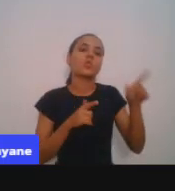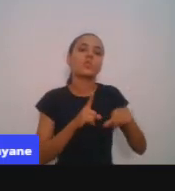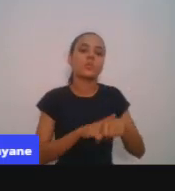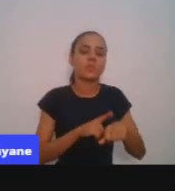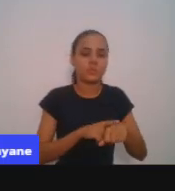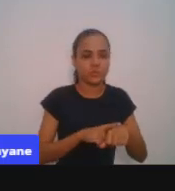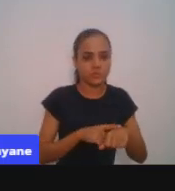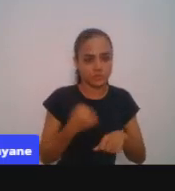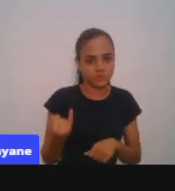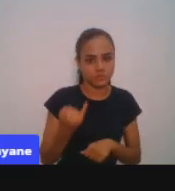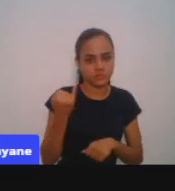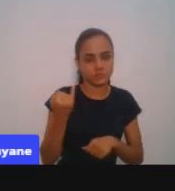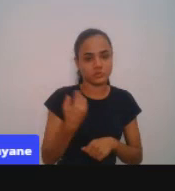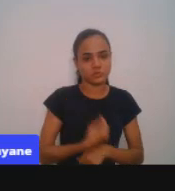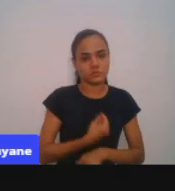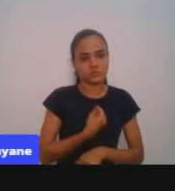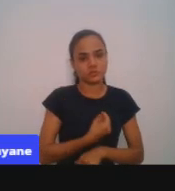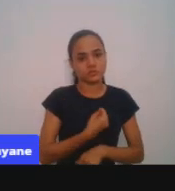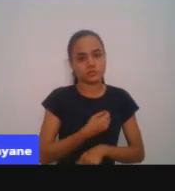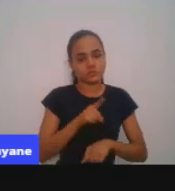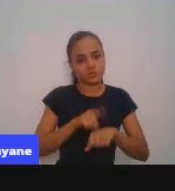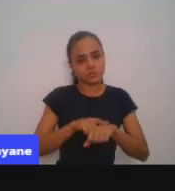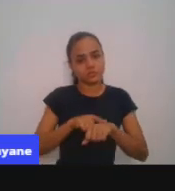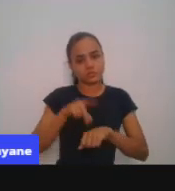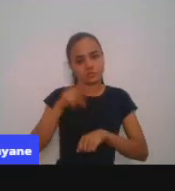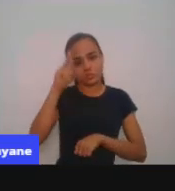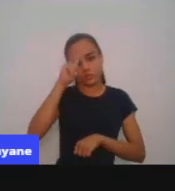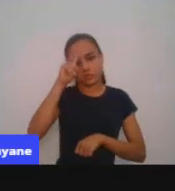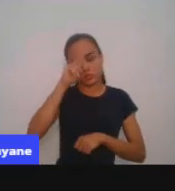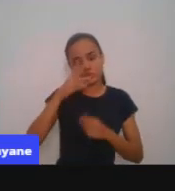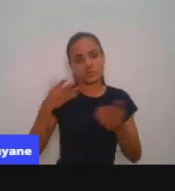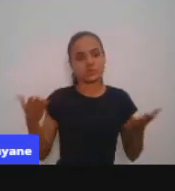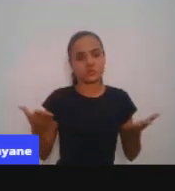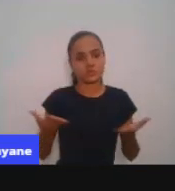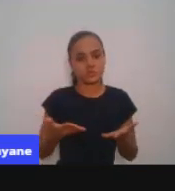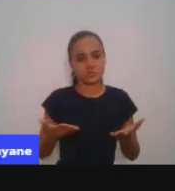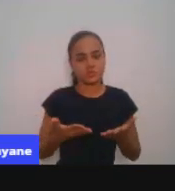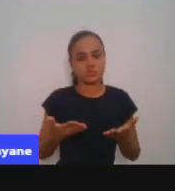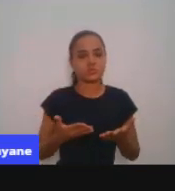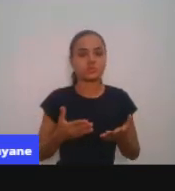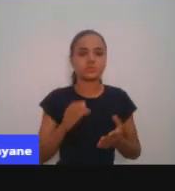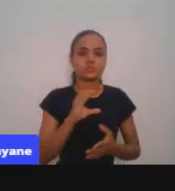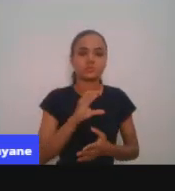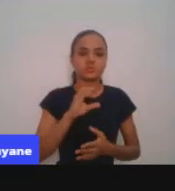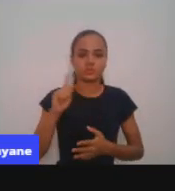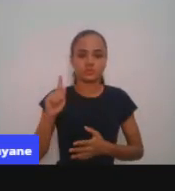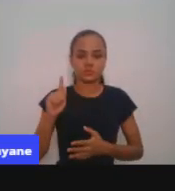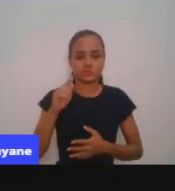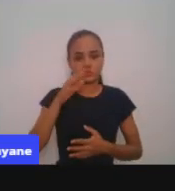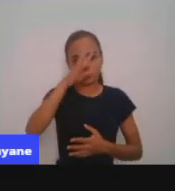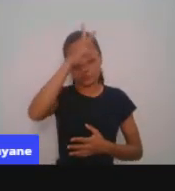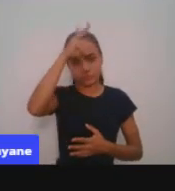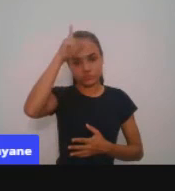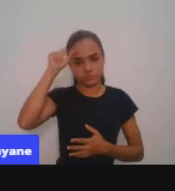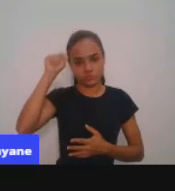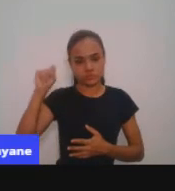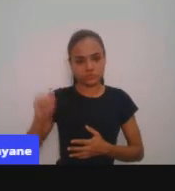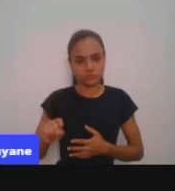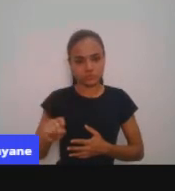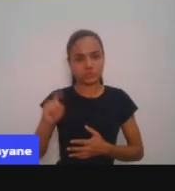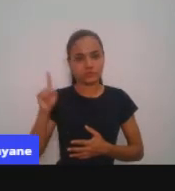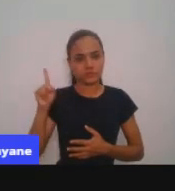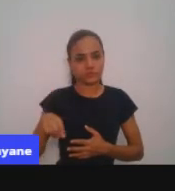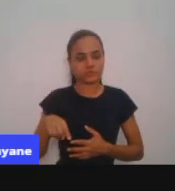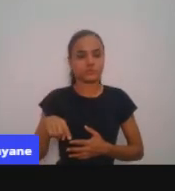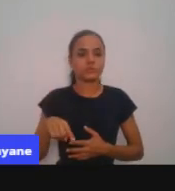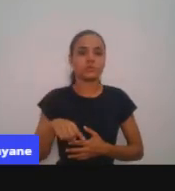momento histórico, né, hoje, Campo Grande, Mato Grosso do Sul, com a voz da pandemia, é o que é possível. Né? E a gente sabe de